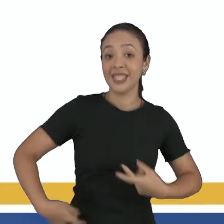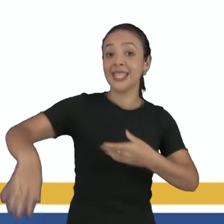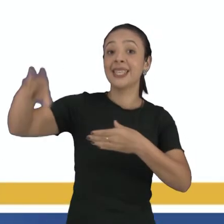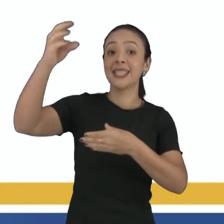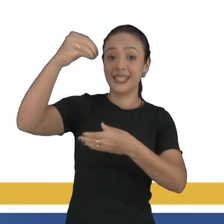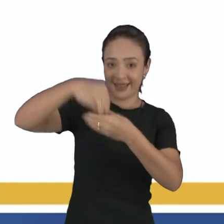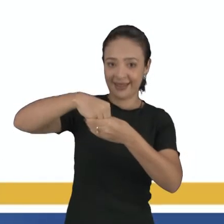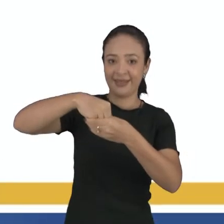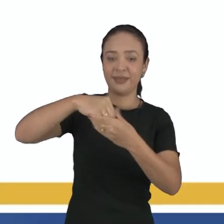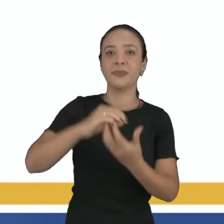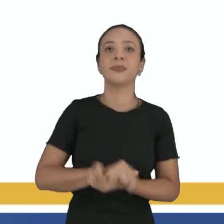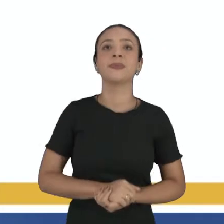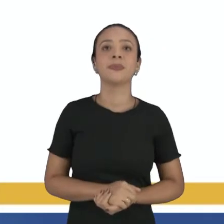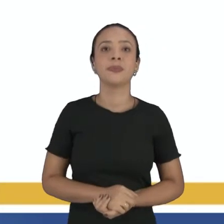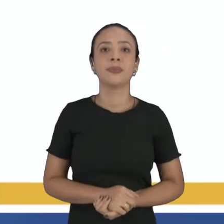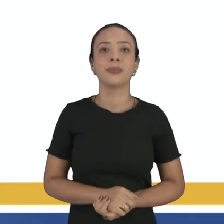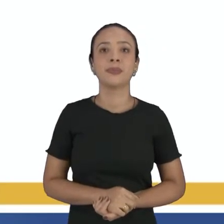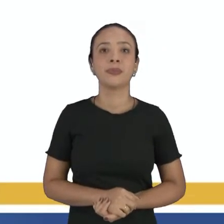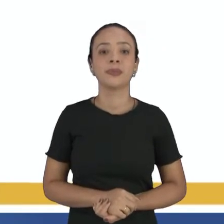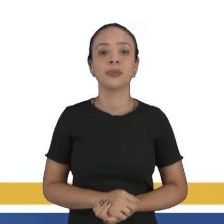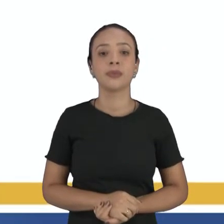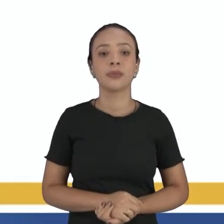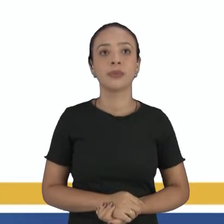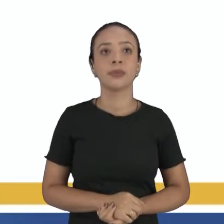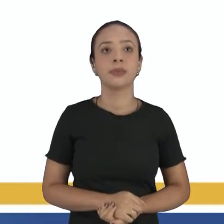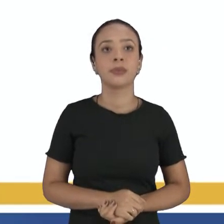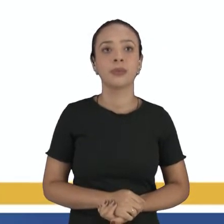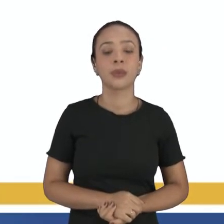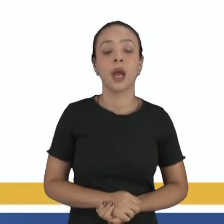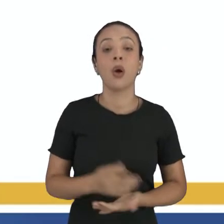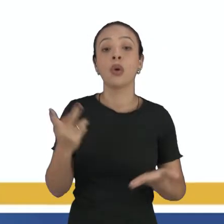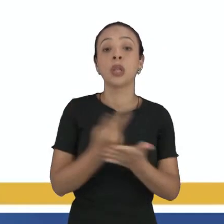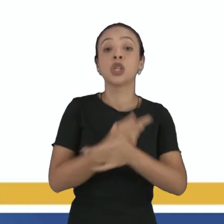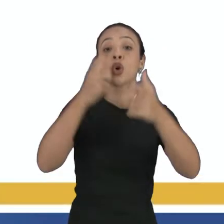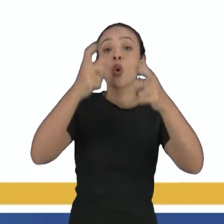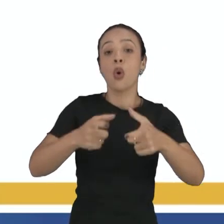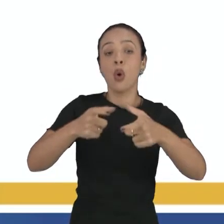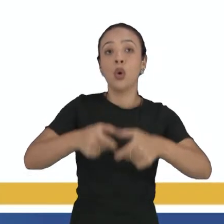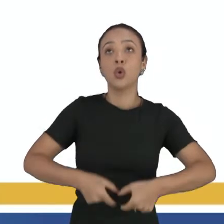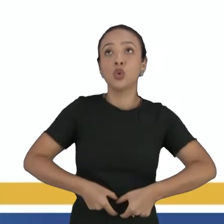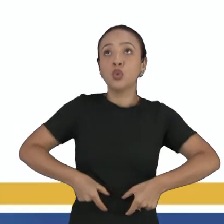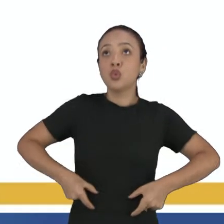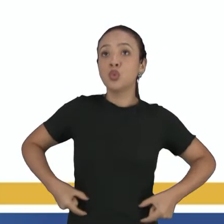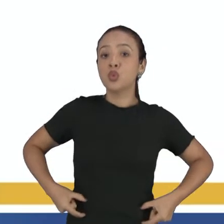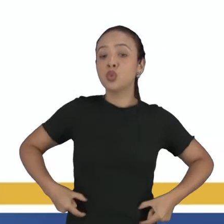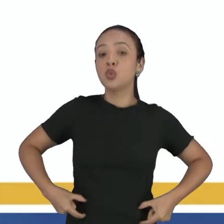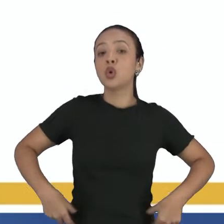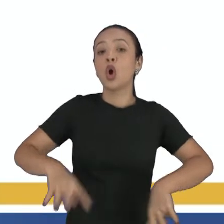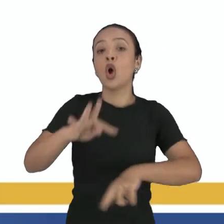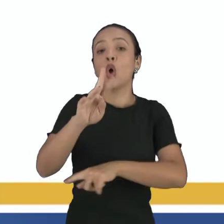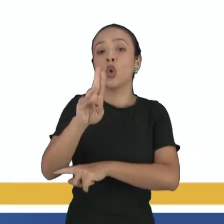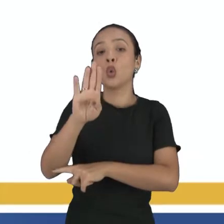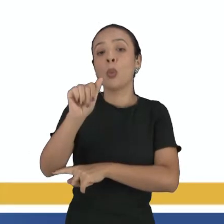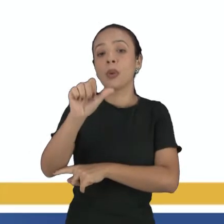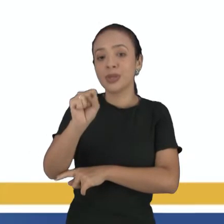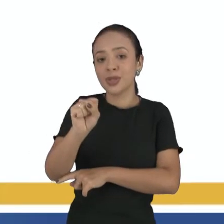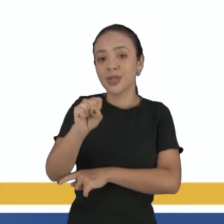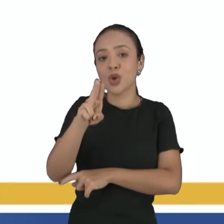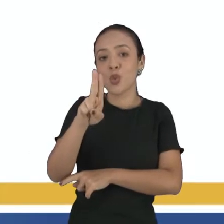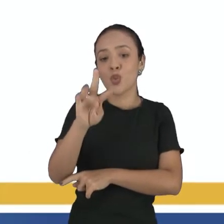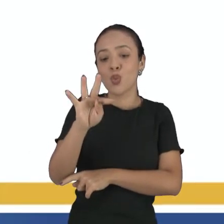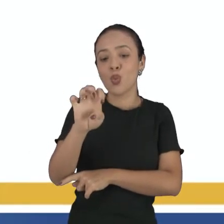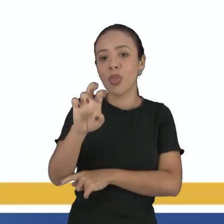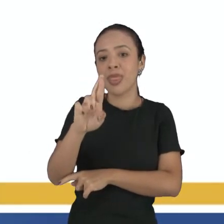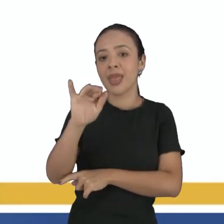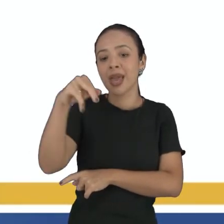com fecundação interna, né? A fecundação na espécie humana ocorre lá nas tubas uterinas do sistema reprodutor feminino, tá